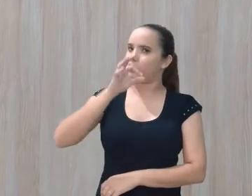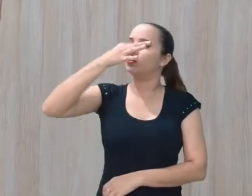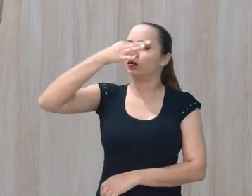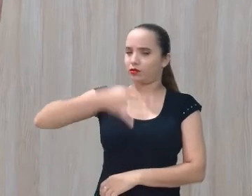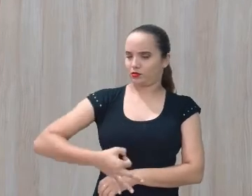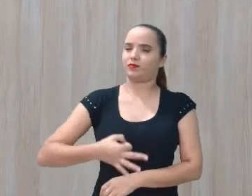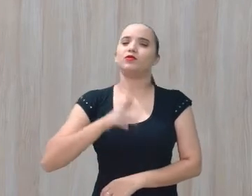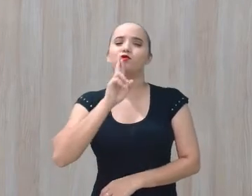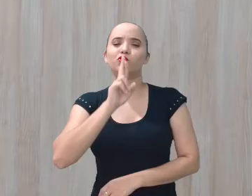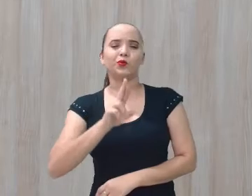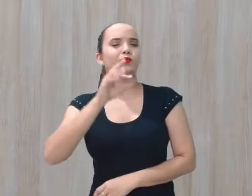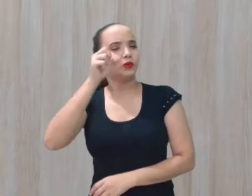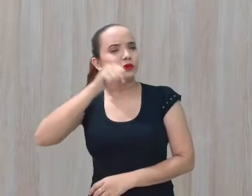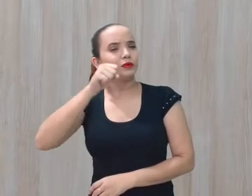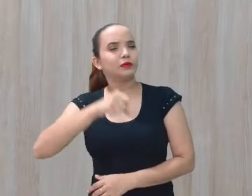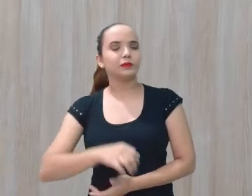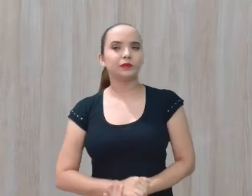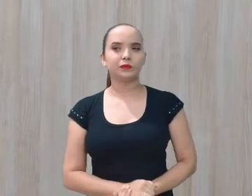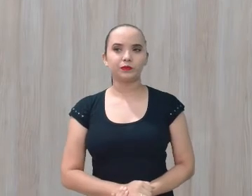acertaram, tá bom?